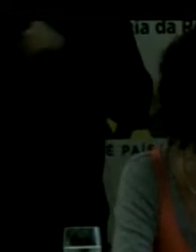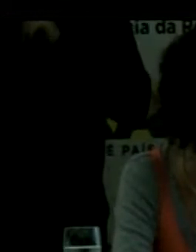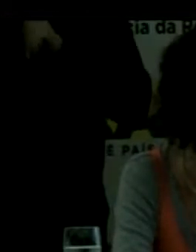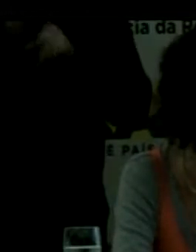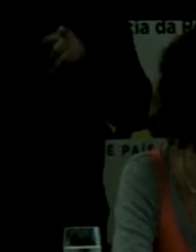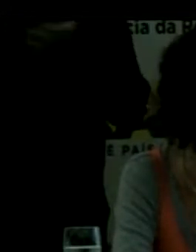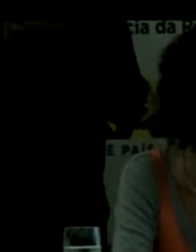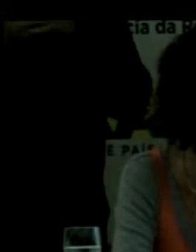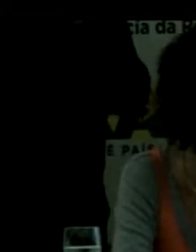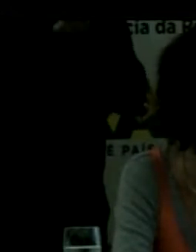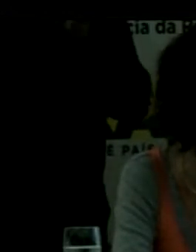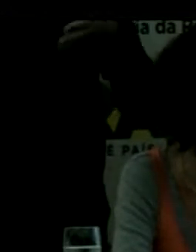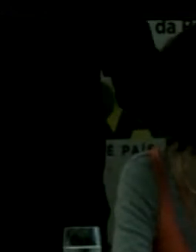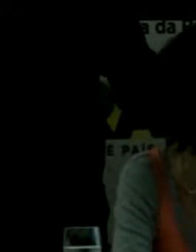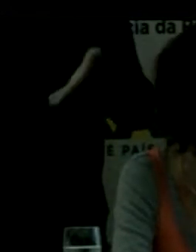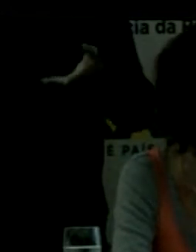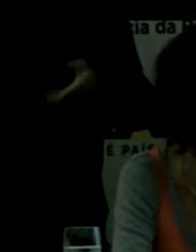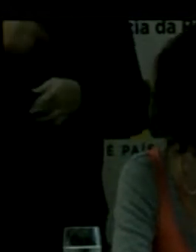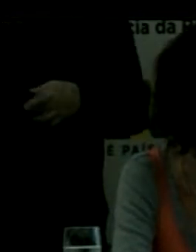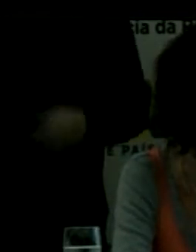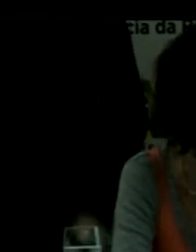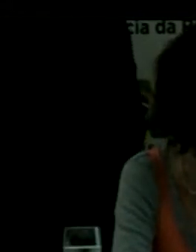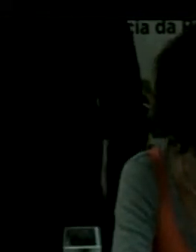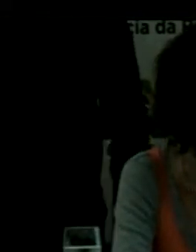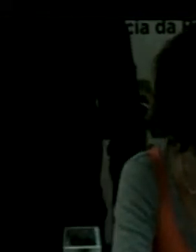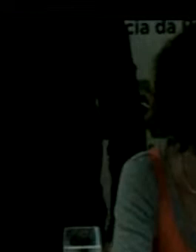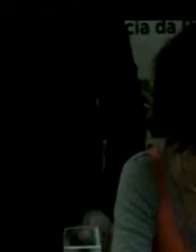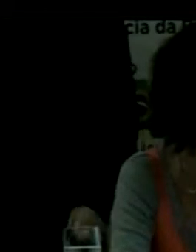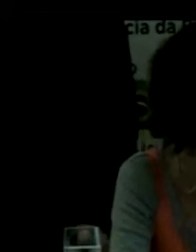Educação participativa, mecanismos para além do que já se